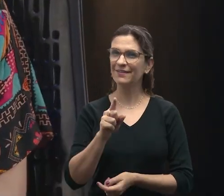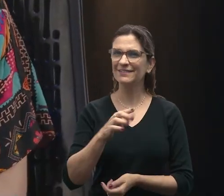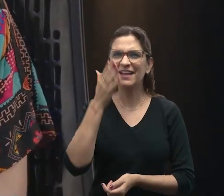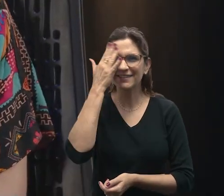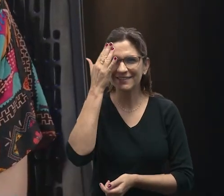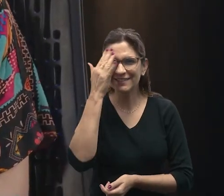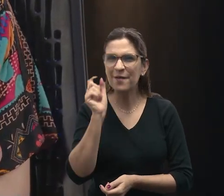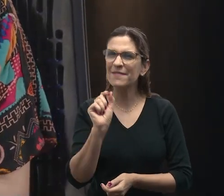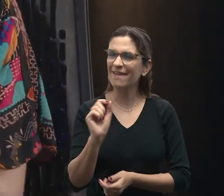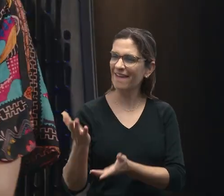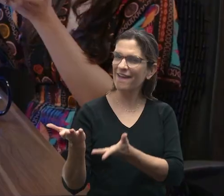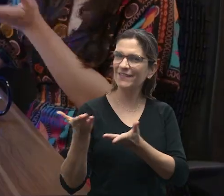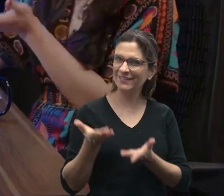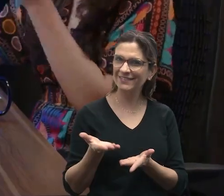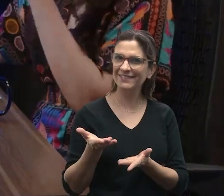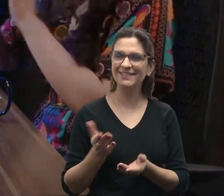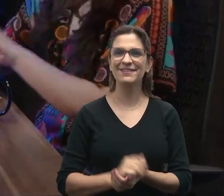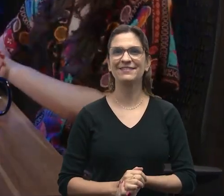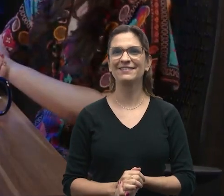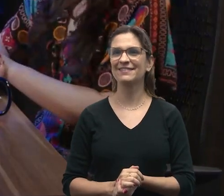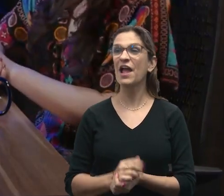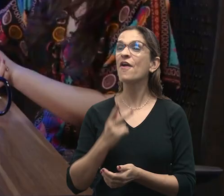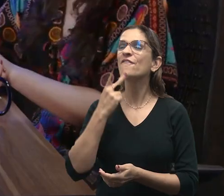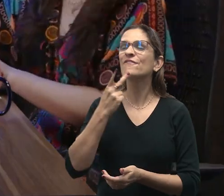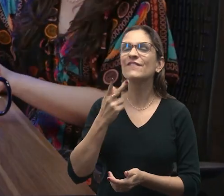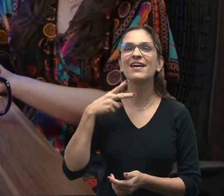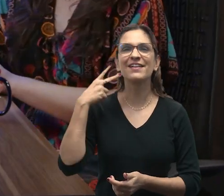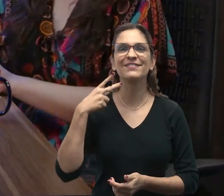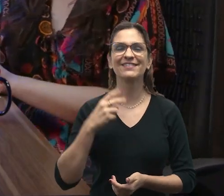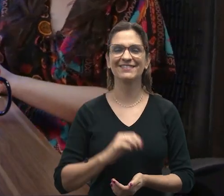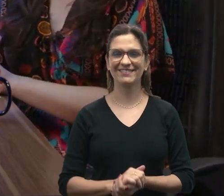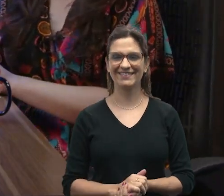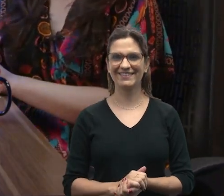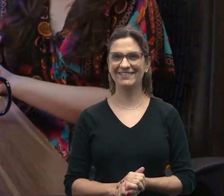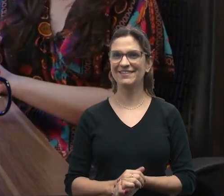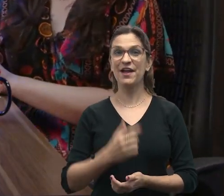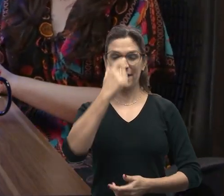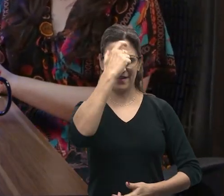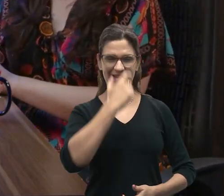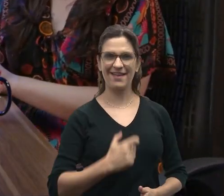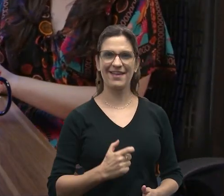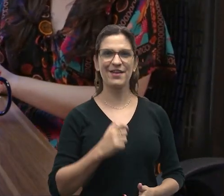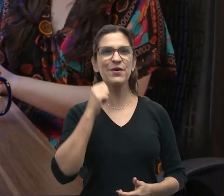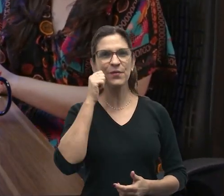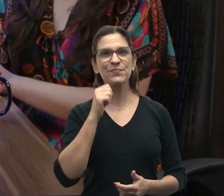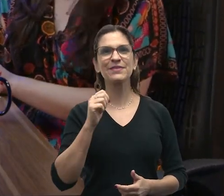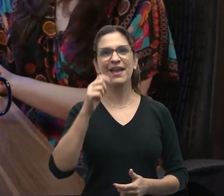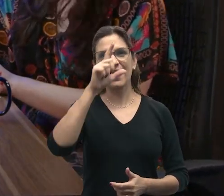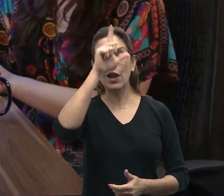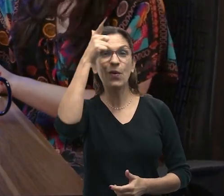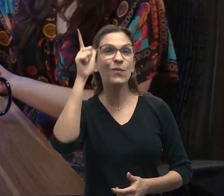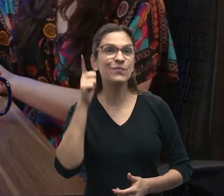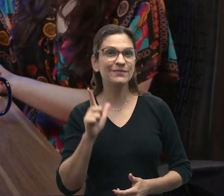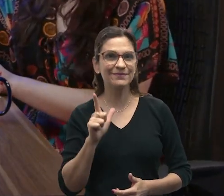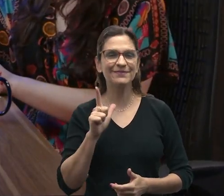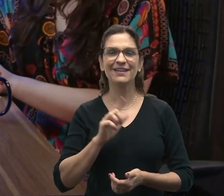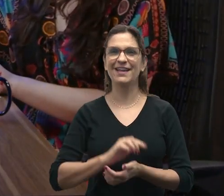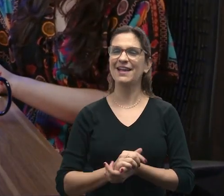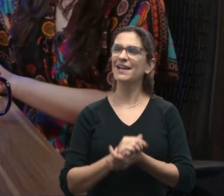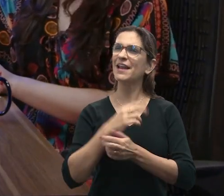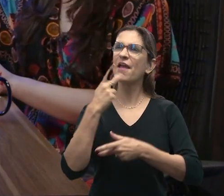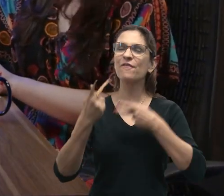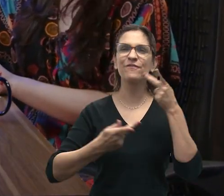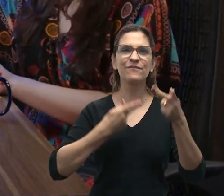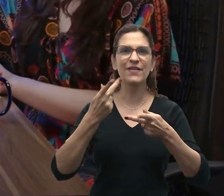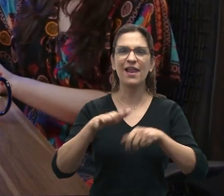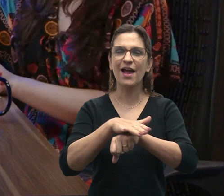minha convidada? Então fala, vereadora. Oi, sou eu, Luísa Ribeiro, vim aqui falar tudo sobre a nossa trajetória,